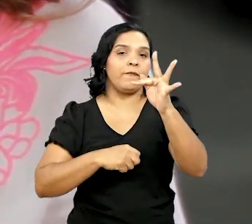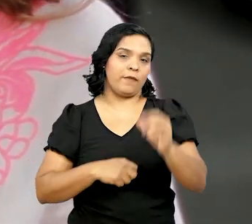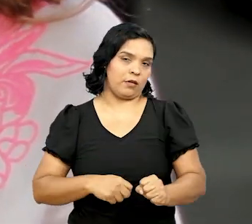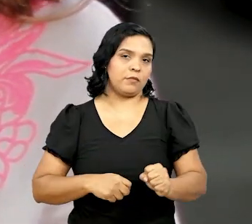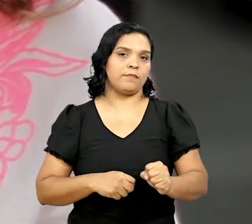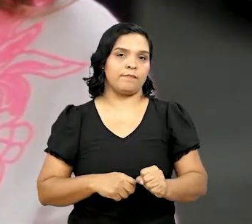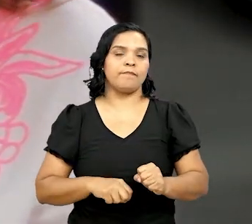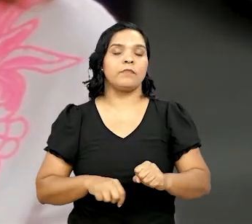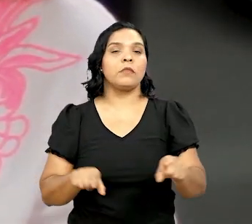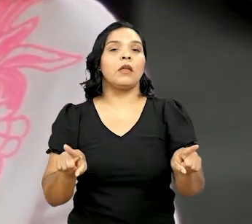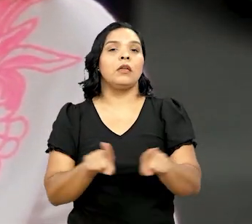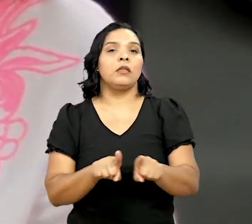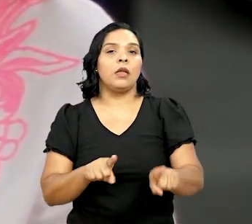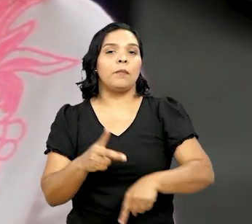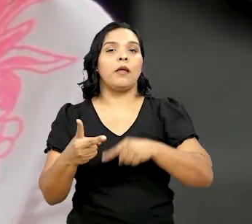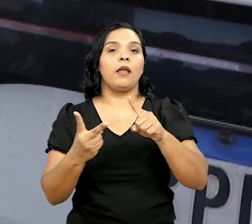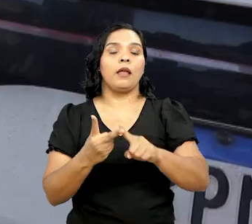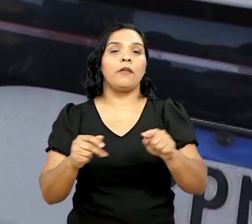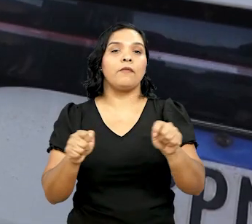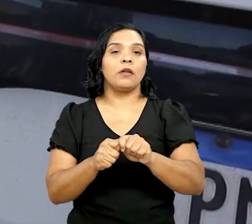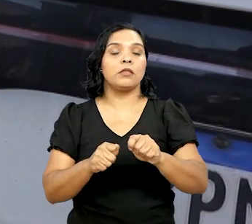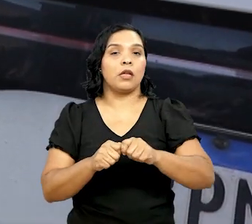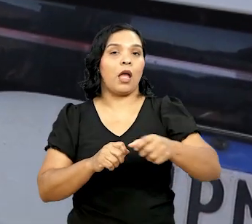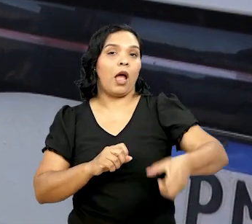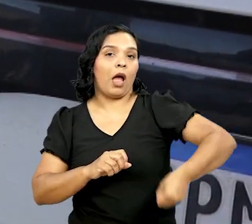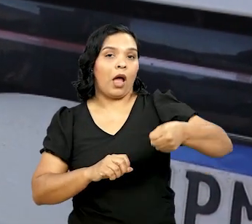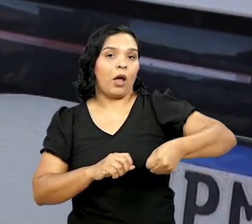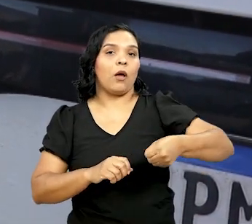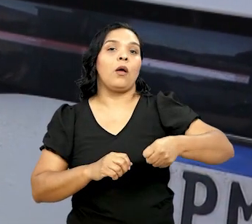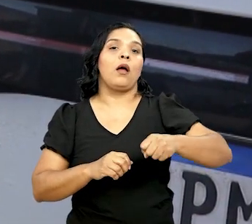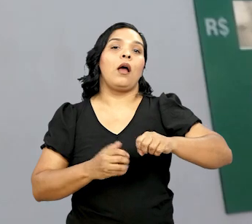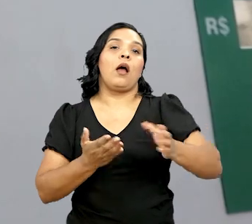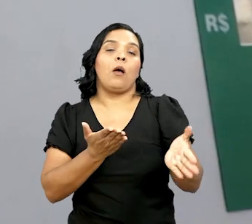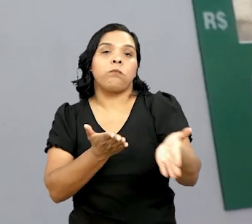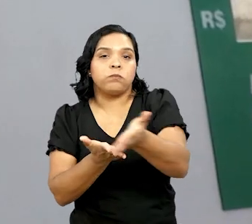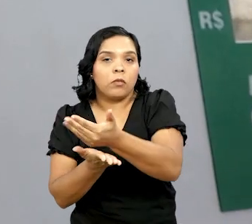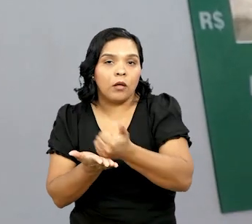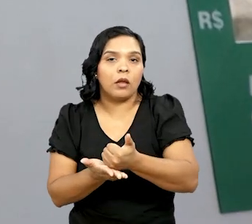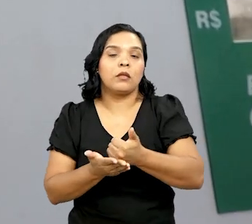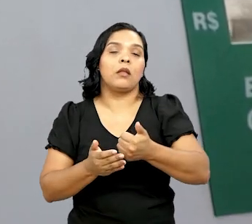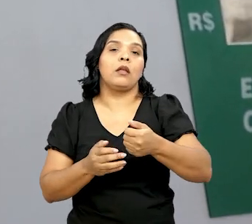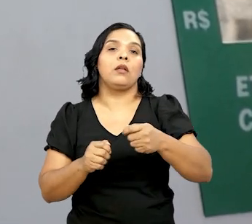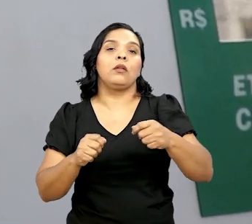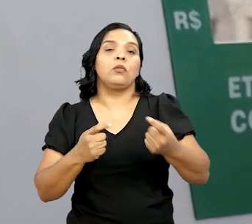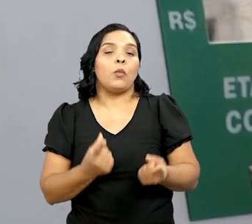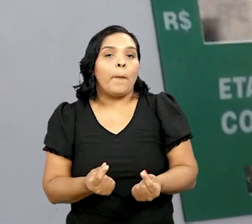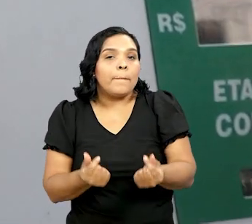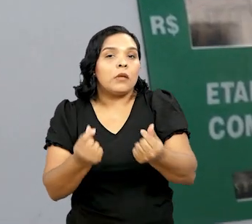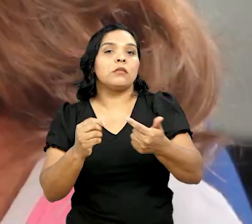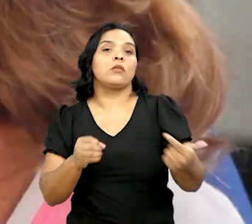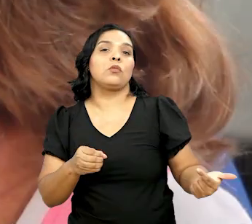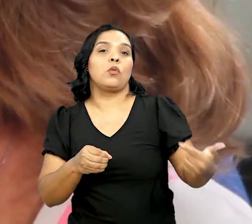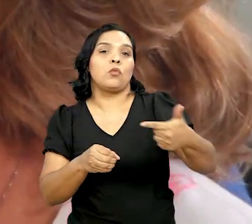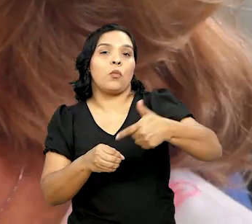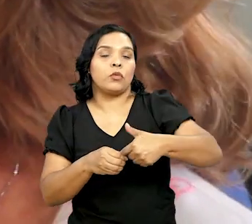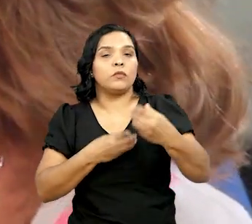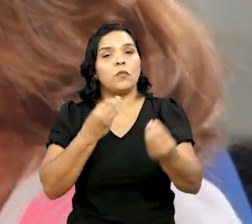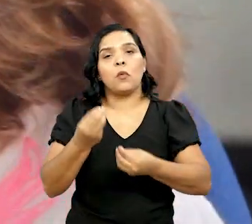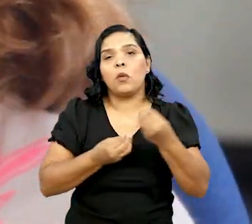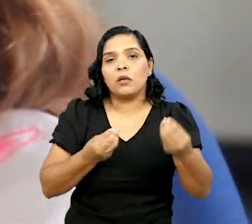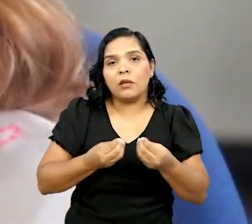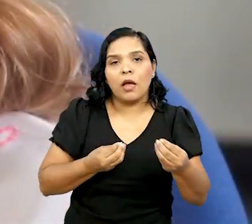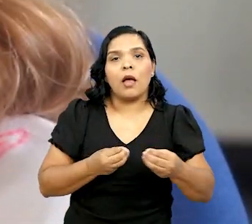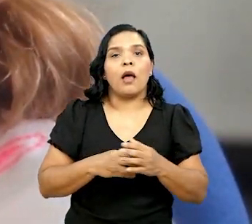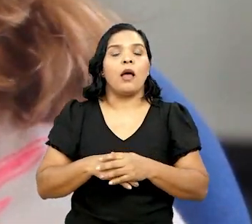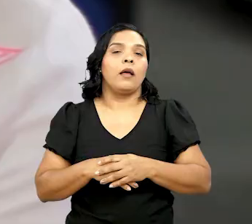aí a gente passou a também fazer a coleta dos preços dos combustíveis, como foi que está se comportando o preço da